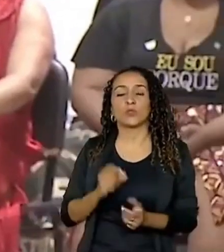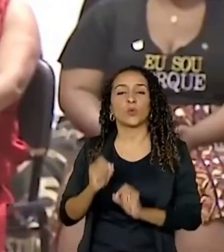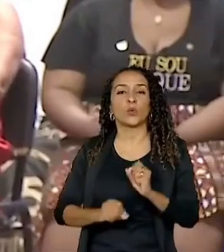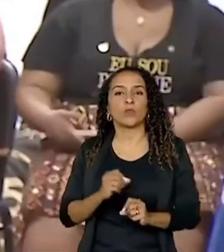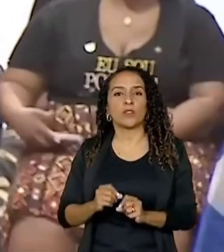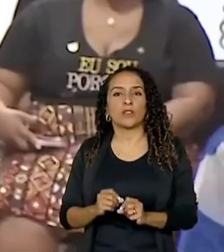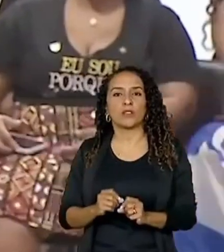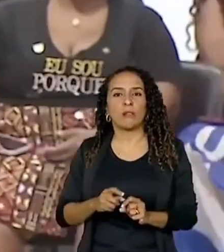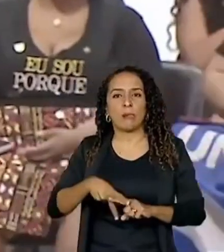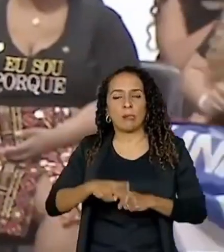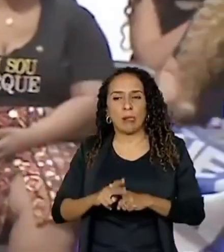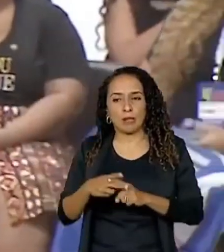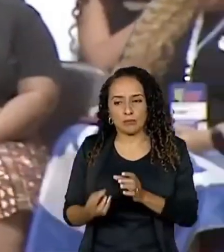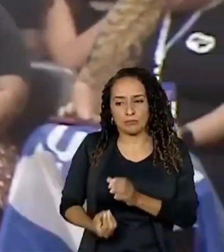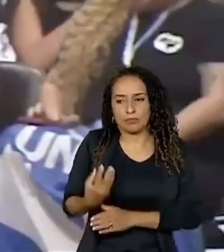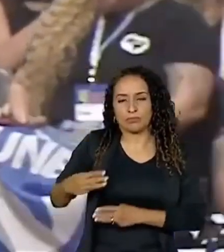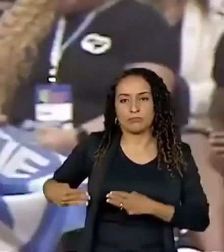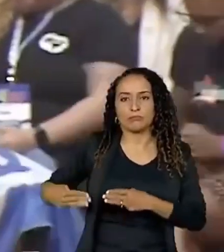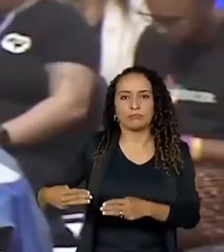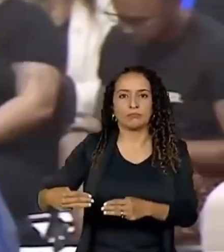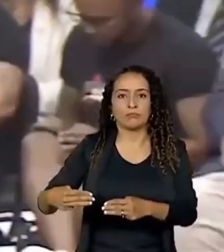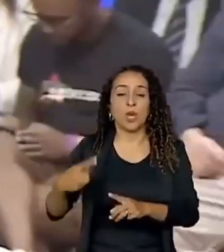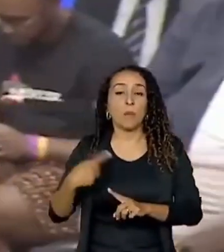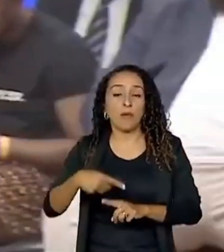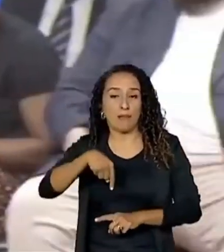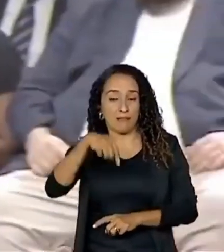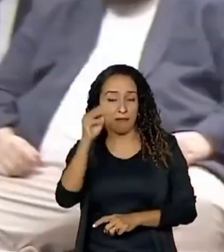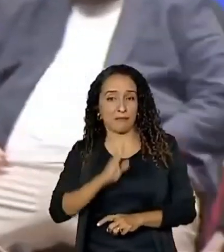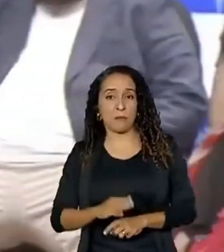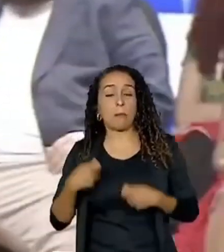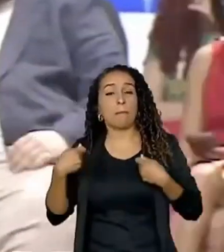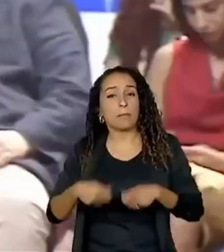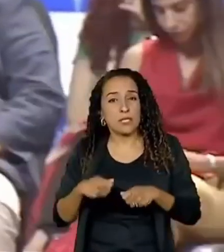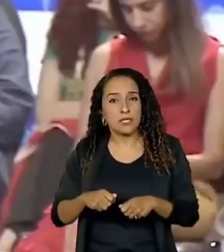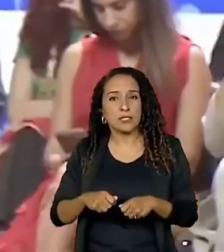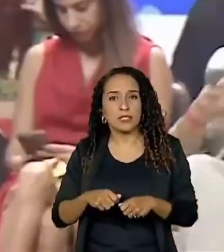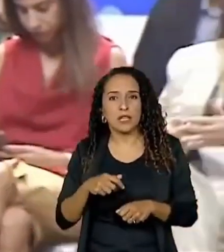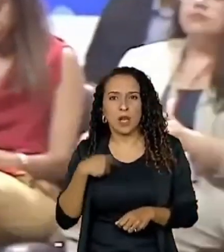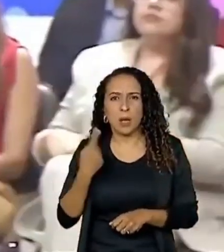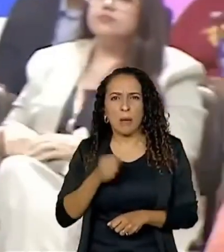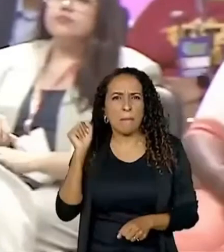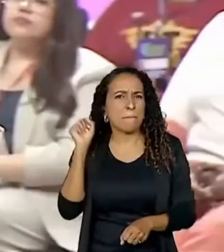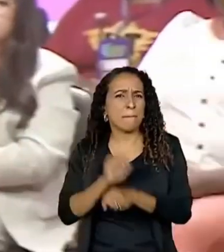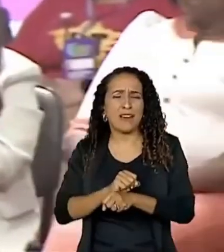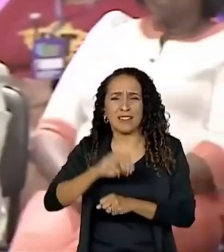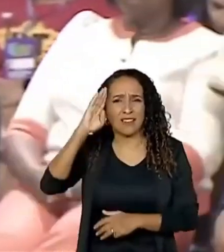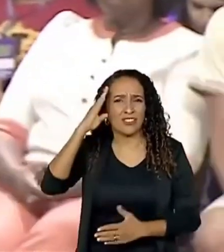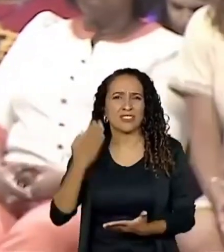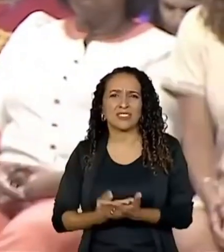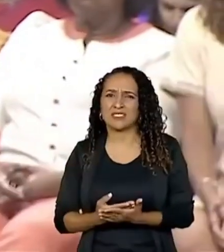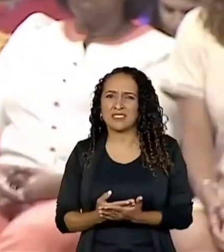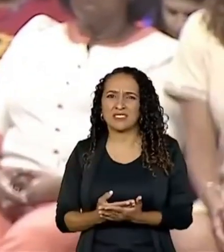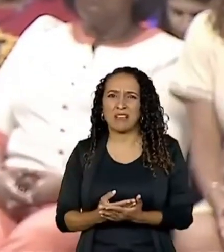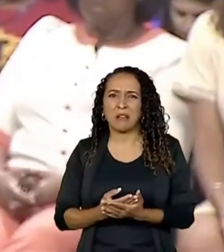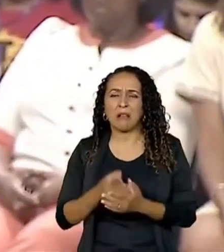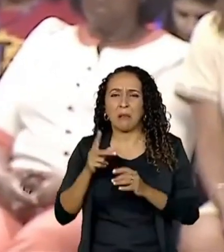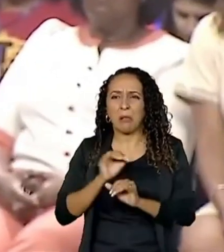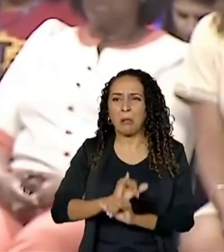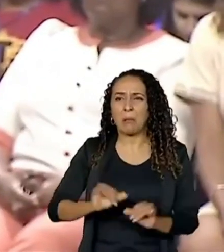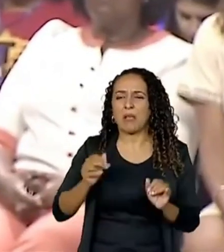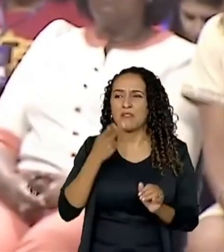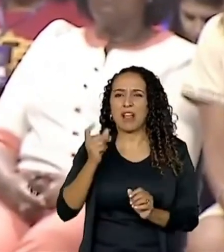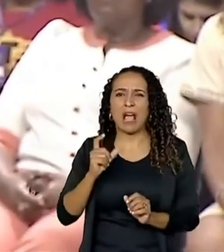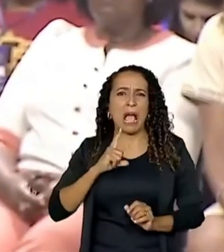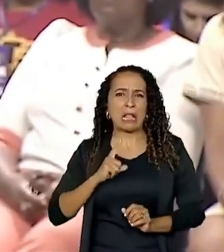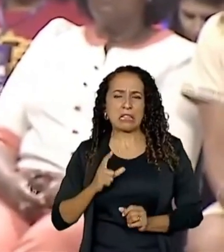que recriar os ministérios, porque nesse país é preciso a gente parar de acreditar quando a imprensa fala: tem